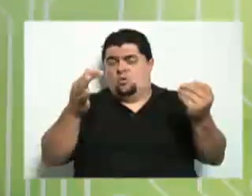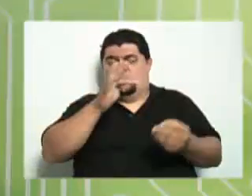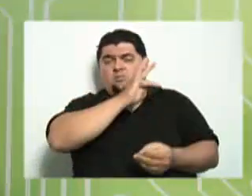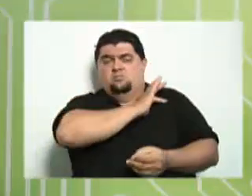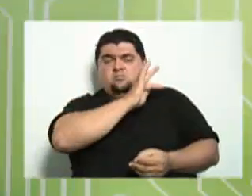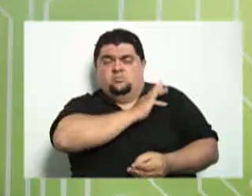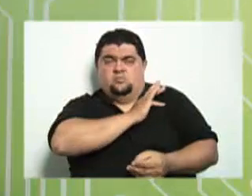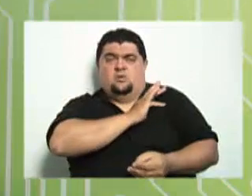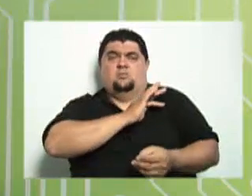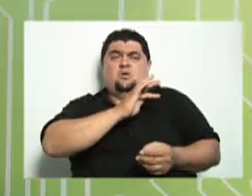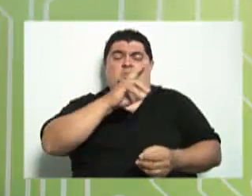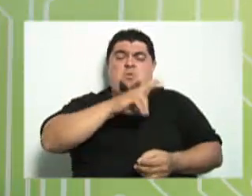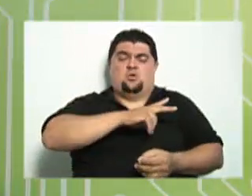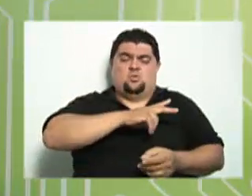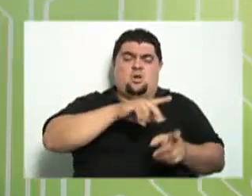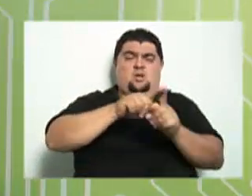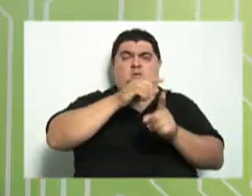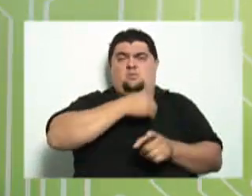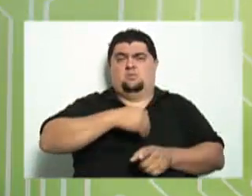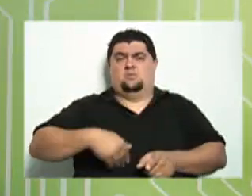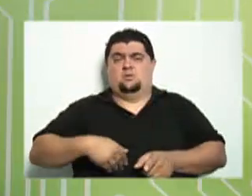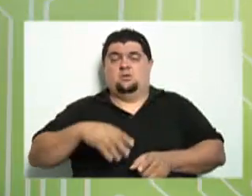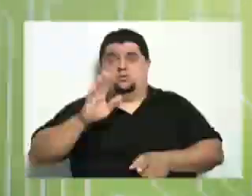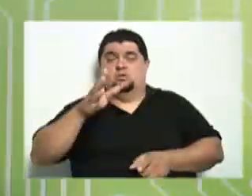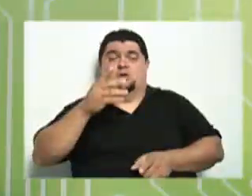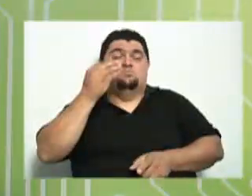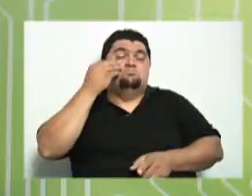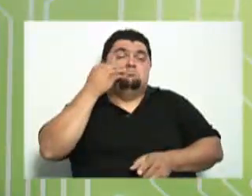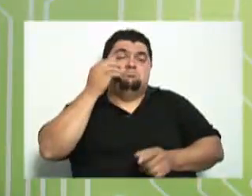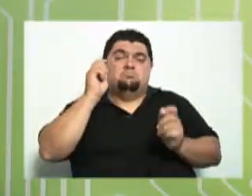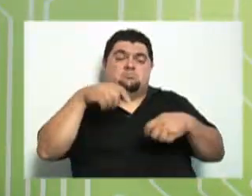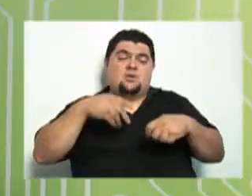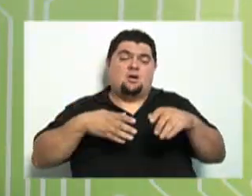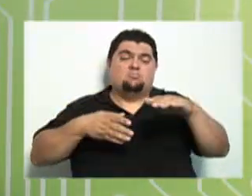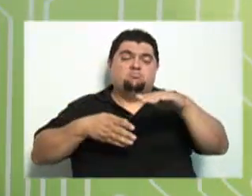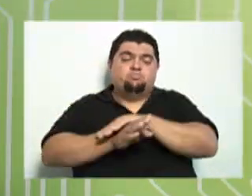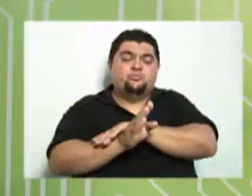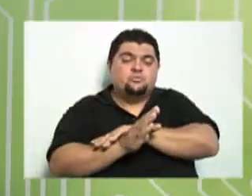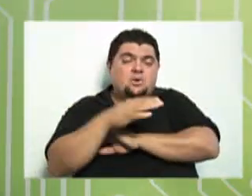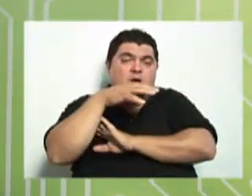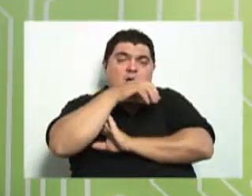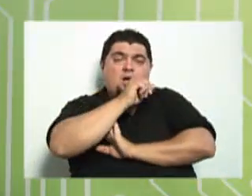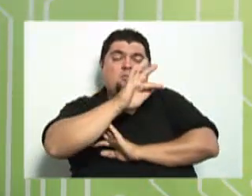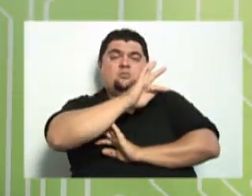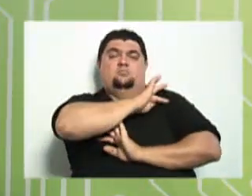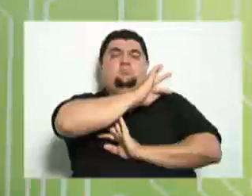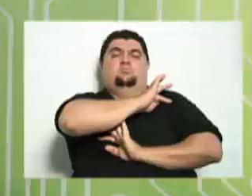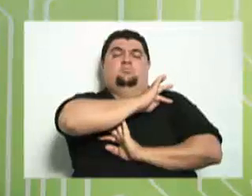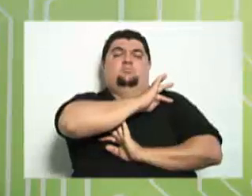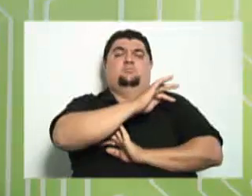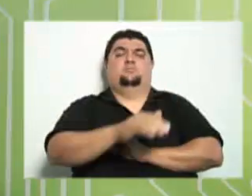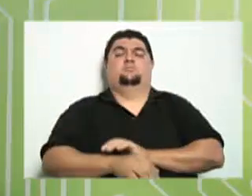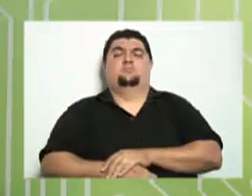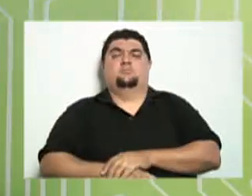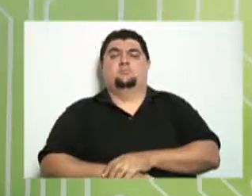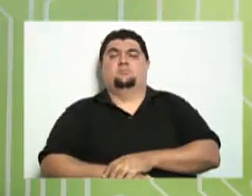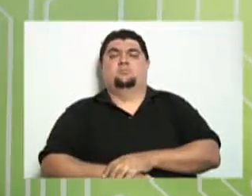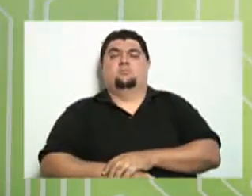particulares e públicas, ela vai nascer já com muito mais chance de ter acesso a muitos anos de educação do que uma